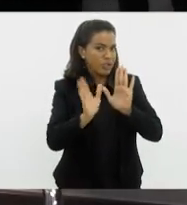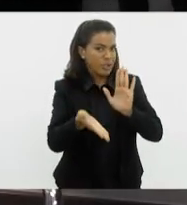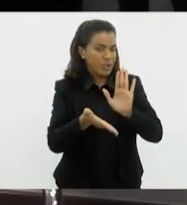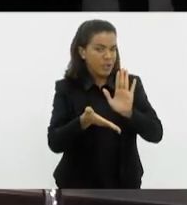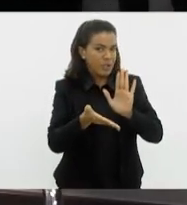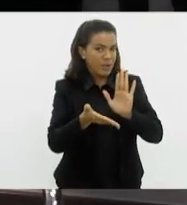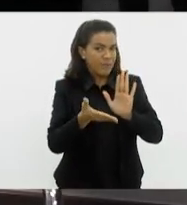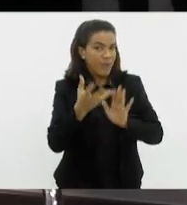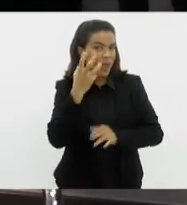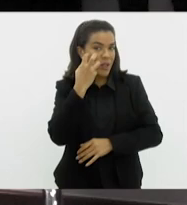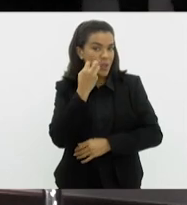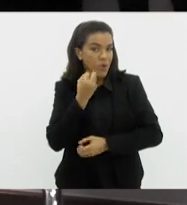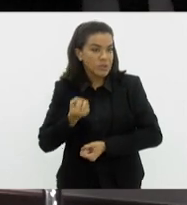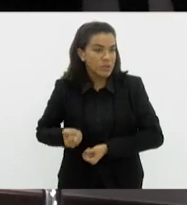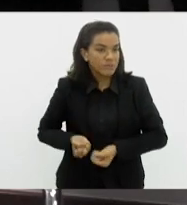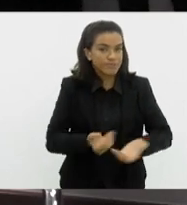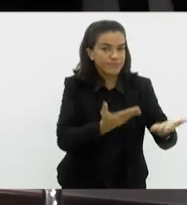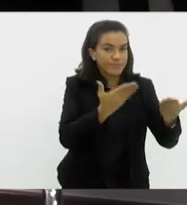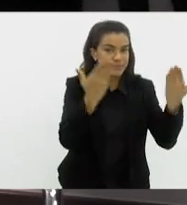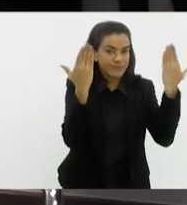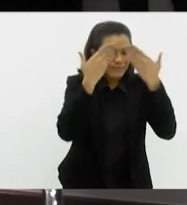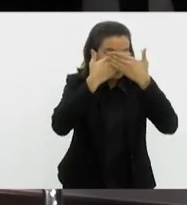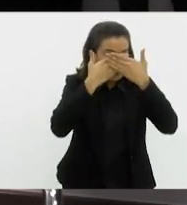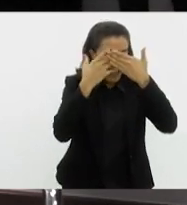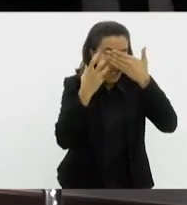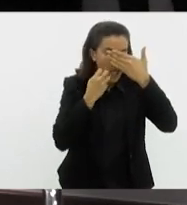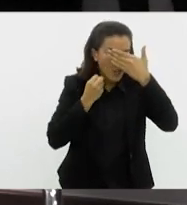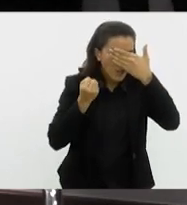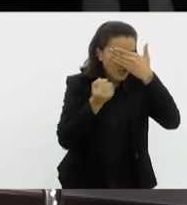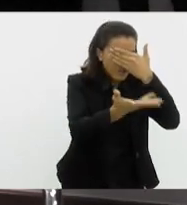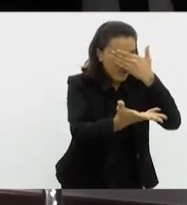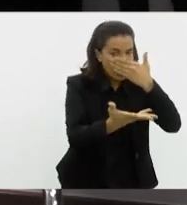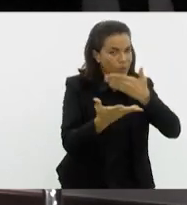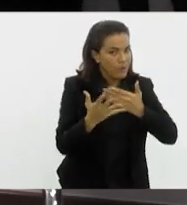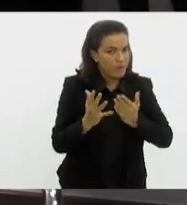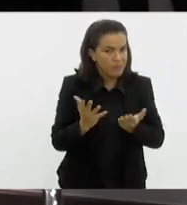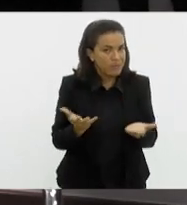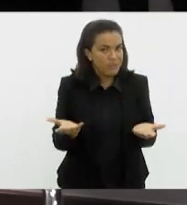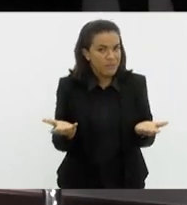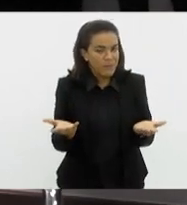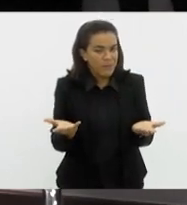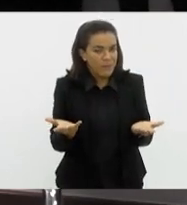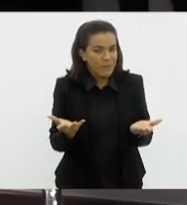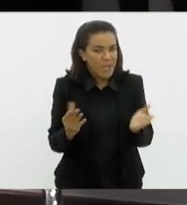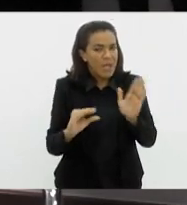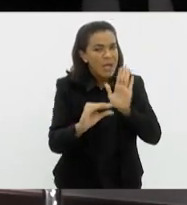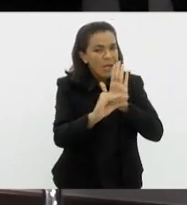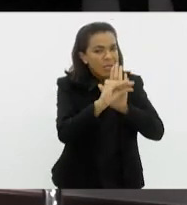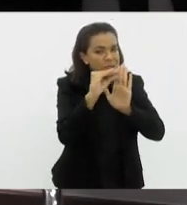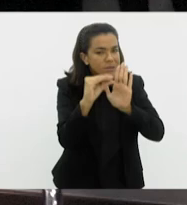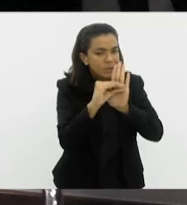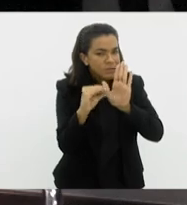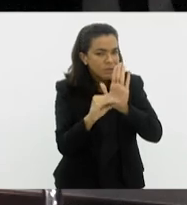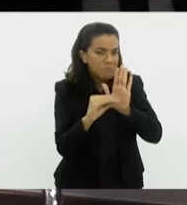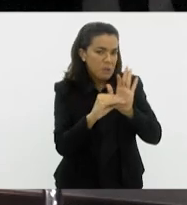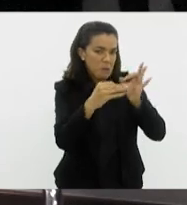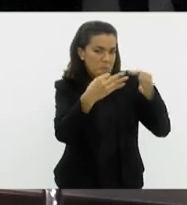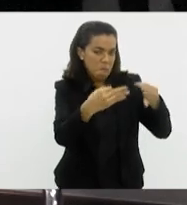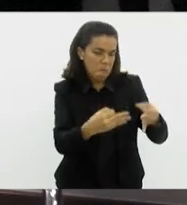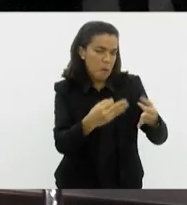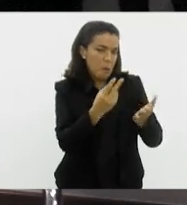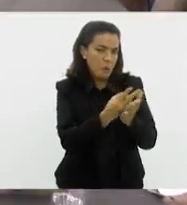para a adoção. Então, eu tenho essa dúvida, né? Por isso, parece que as emendas são corretas, mantenho,